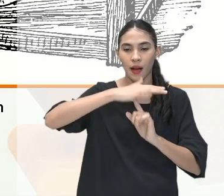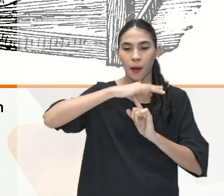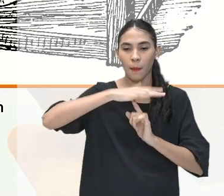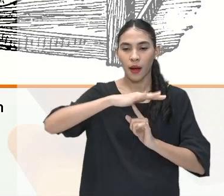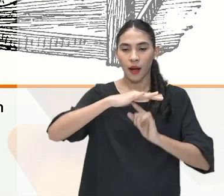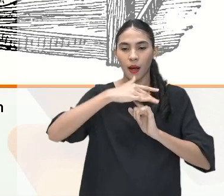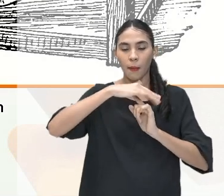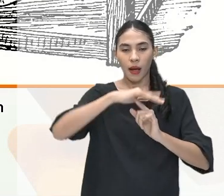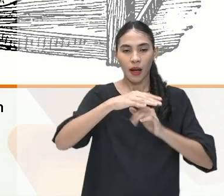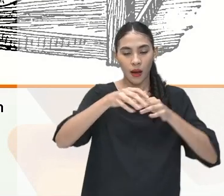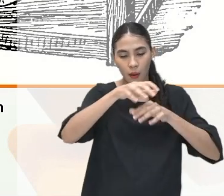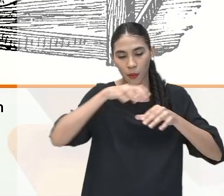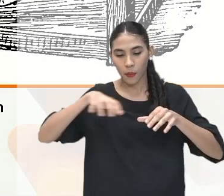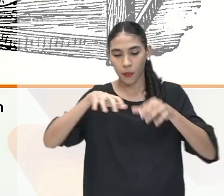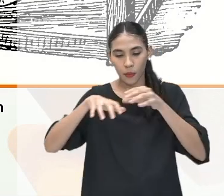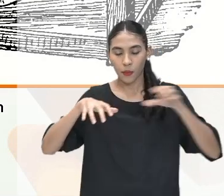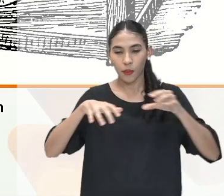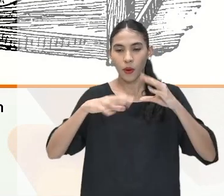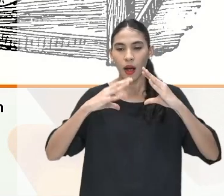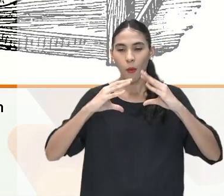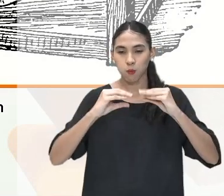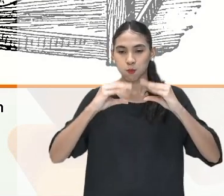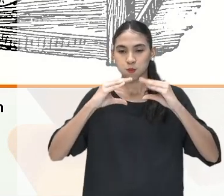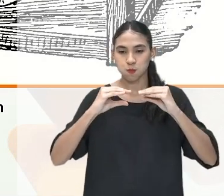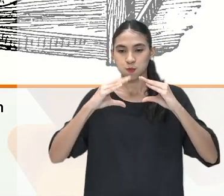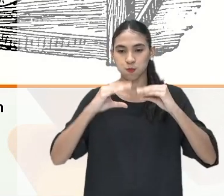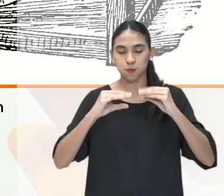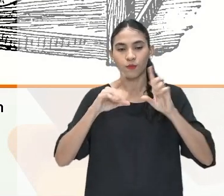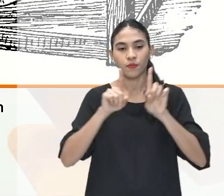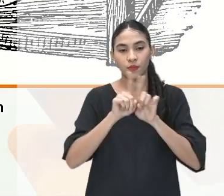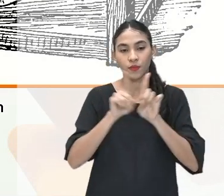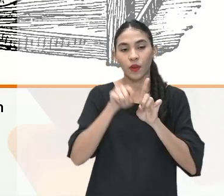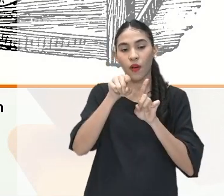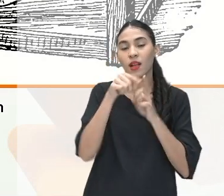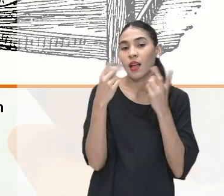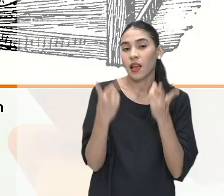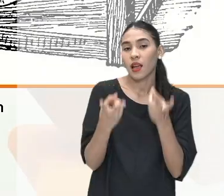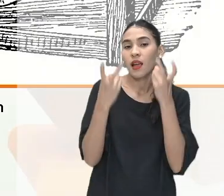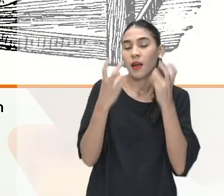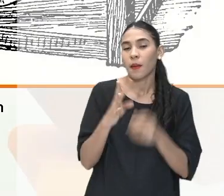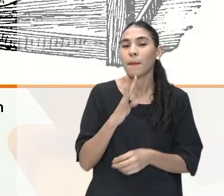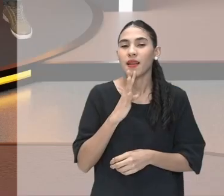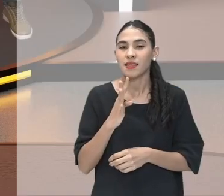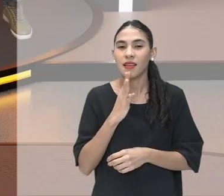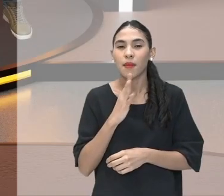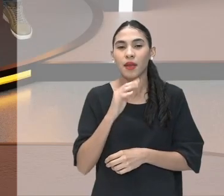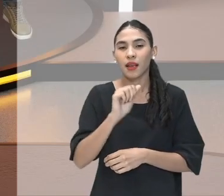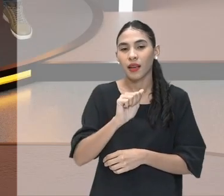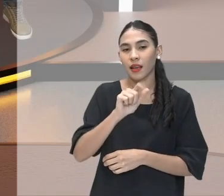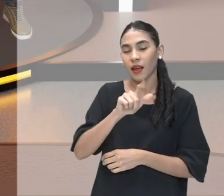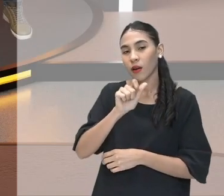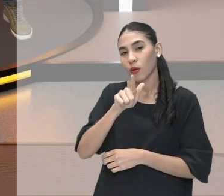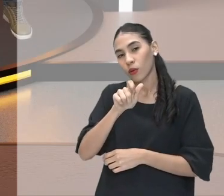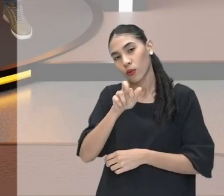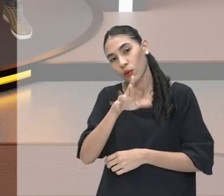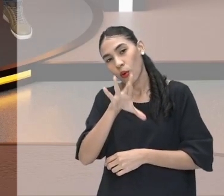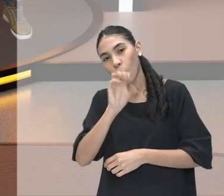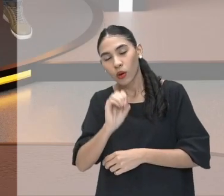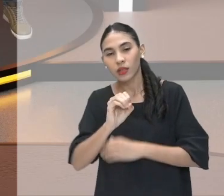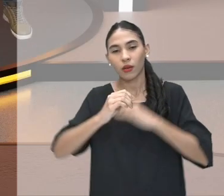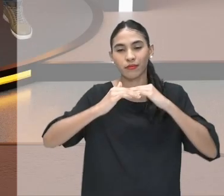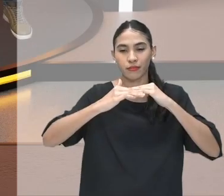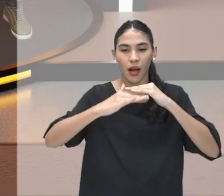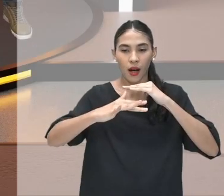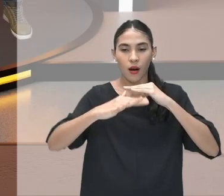algodão. Aquilo que era feito manualmente, né? Você conhece algodão, sabe como é que é, tem aquele maço de